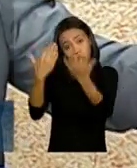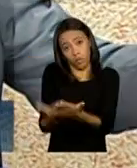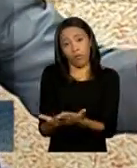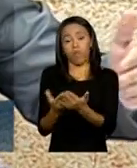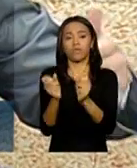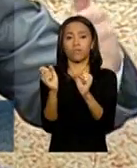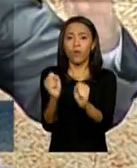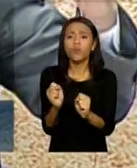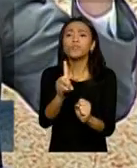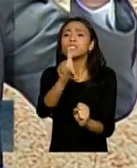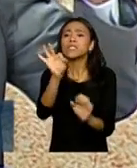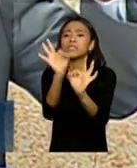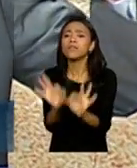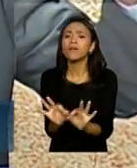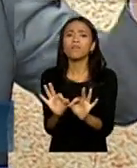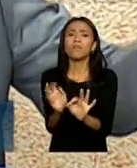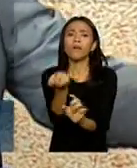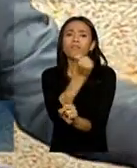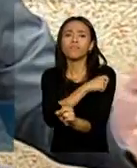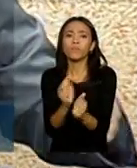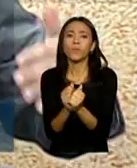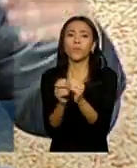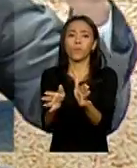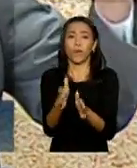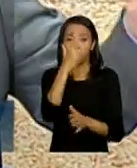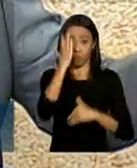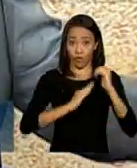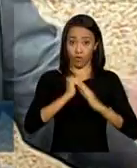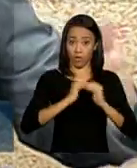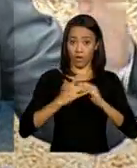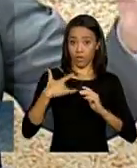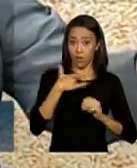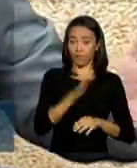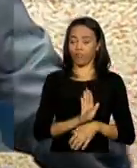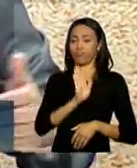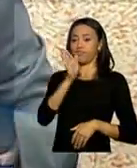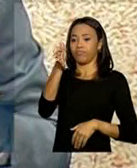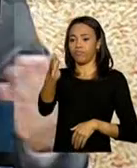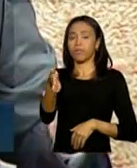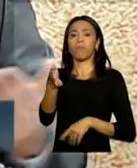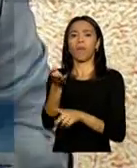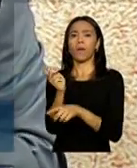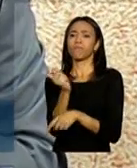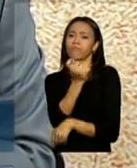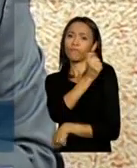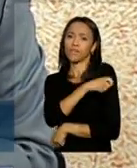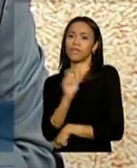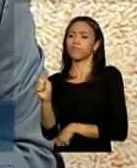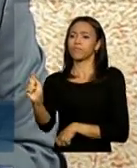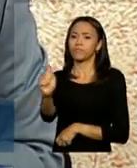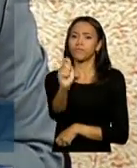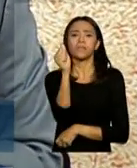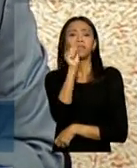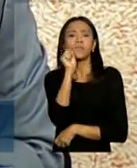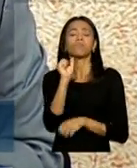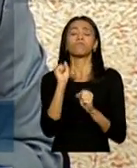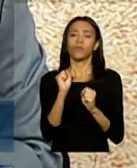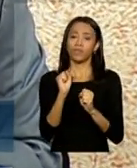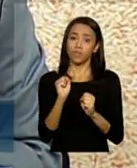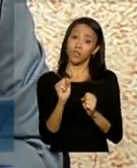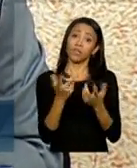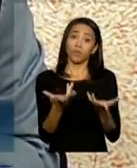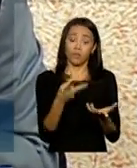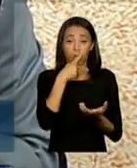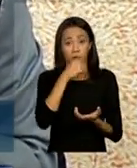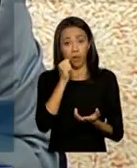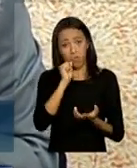data de vacinação né de Da ira do pessoal do posto de saúde na escola e Ness data de vacina ação poder termos de recusa dos pais